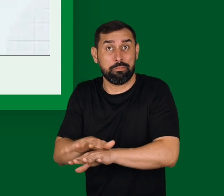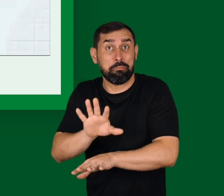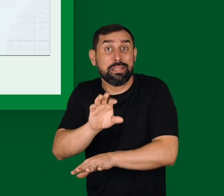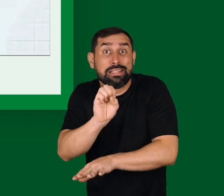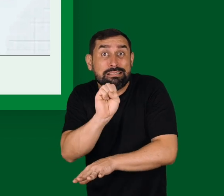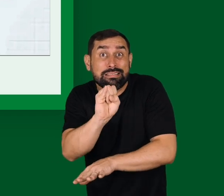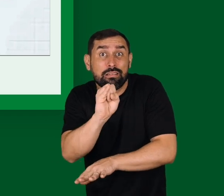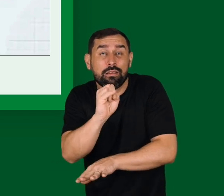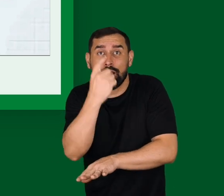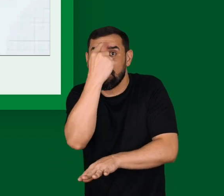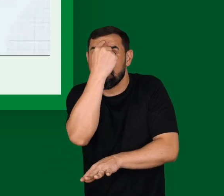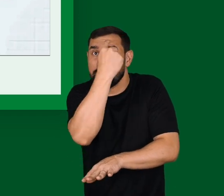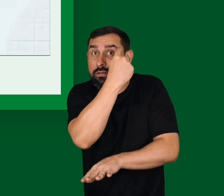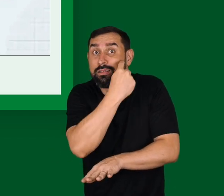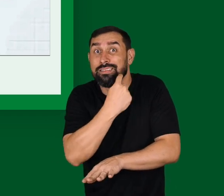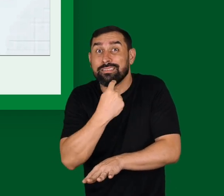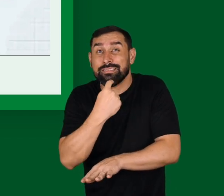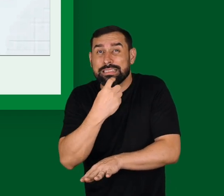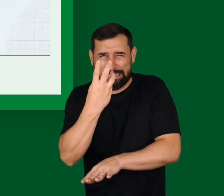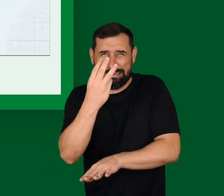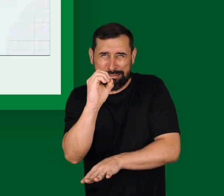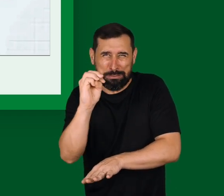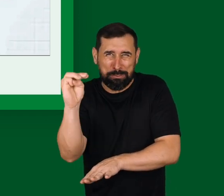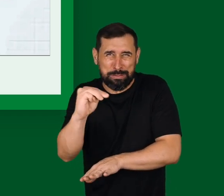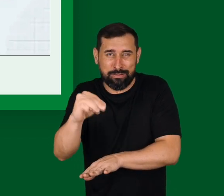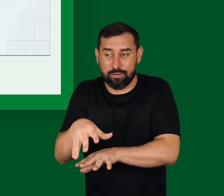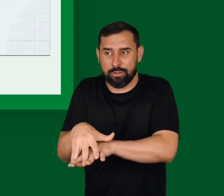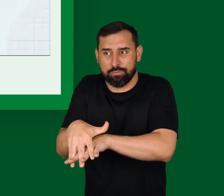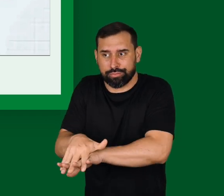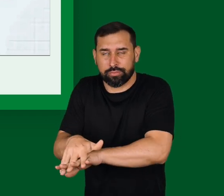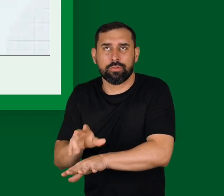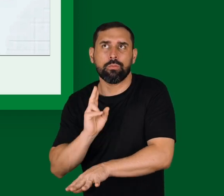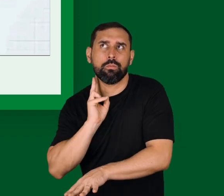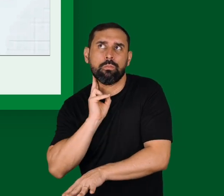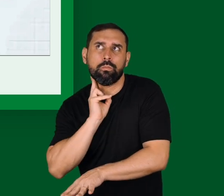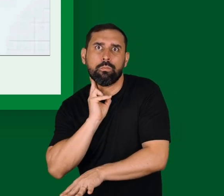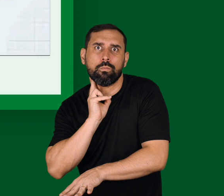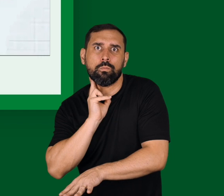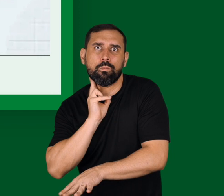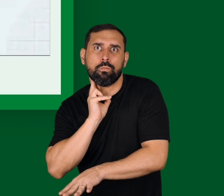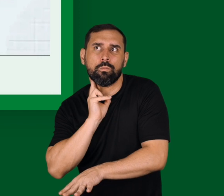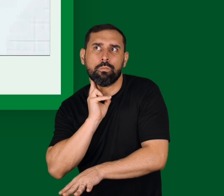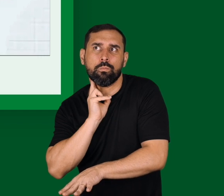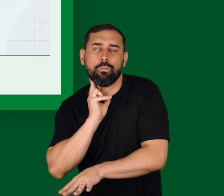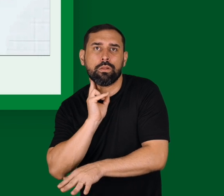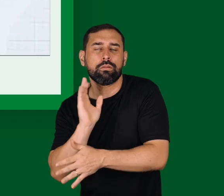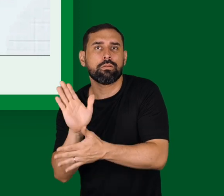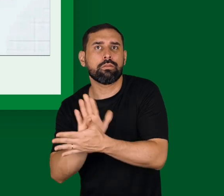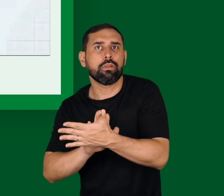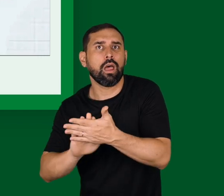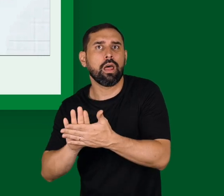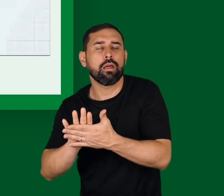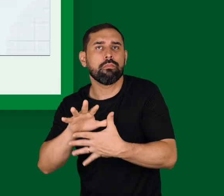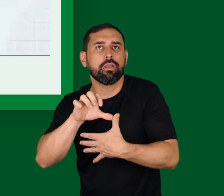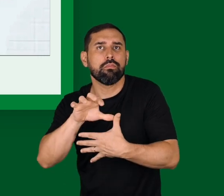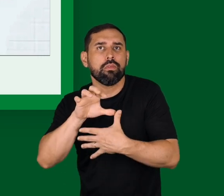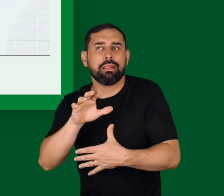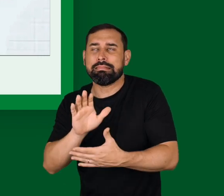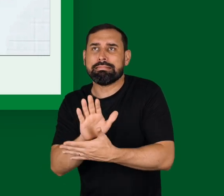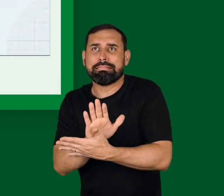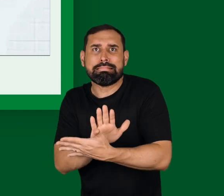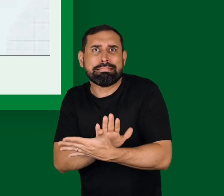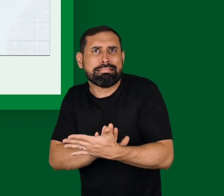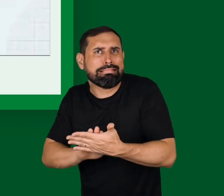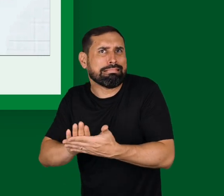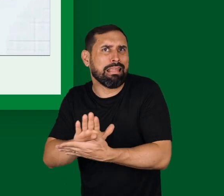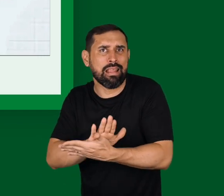é importante que, se após 30 minutos essa criança não manteve ritmo, não tem perfusão,